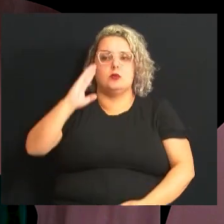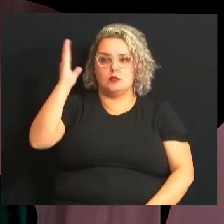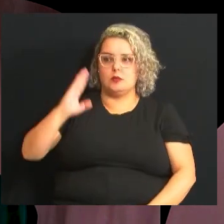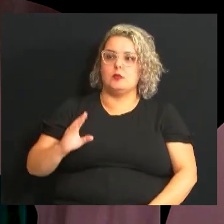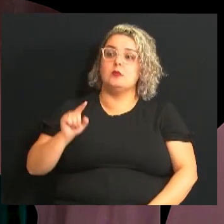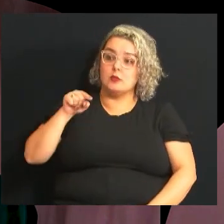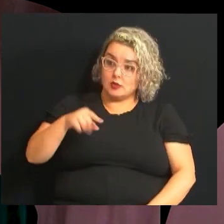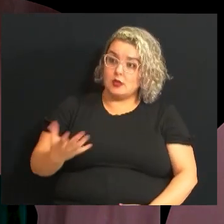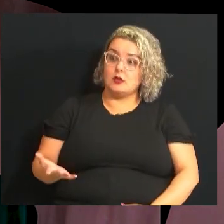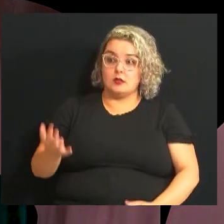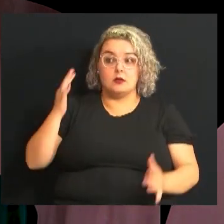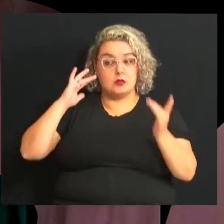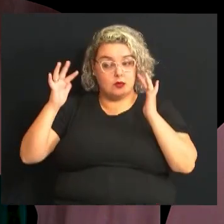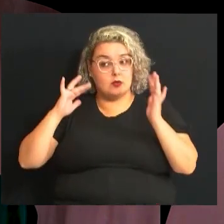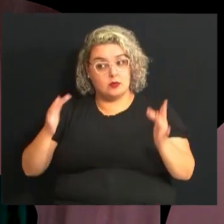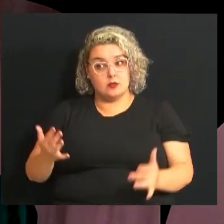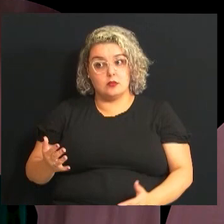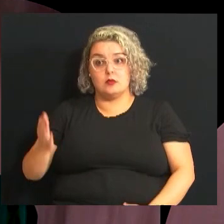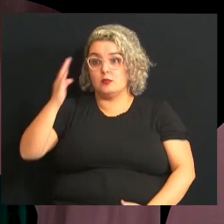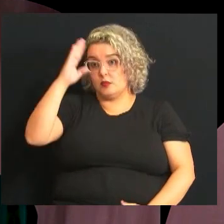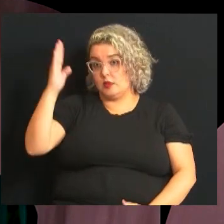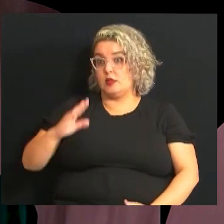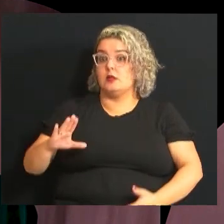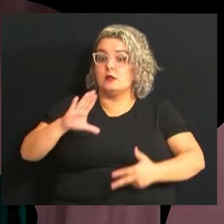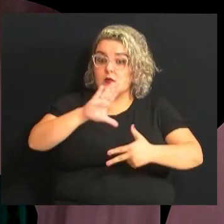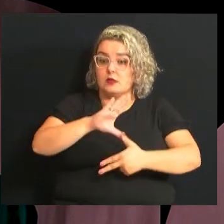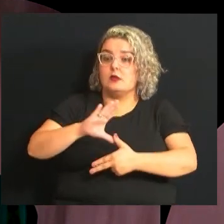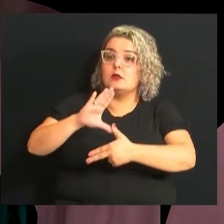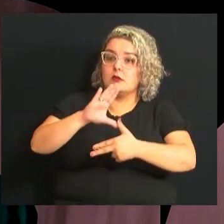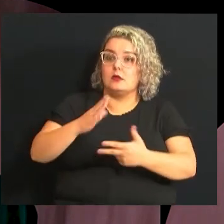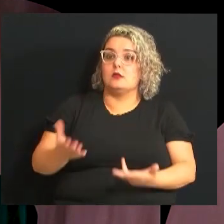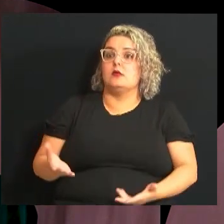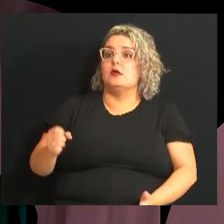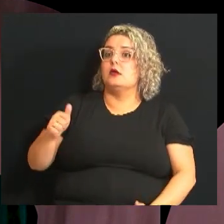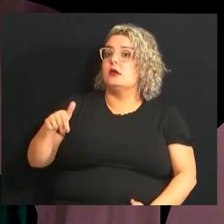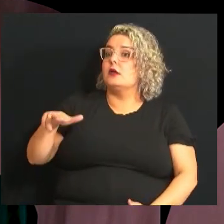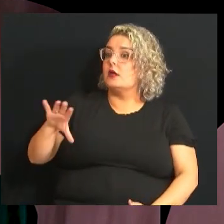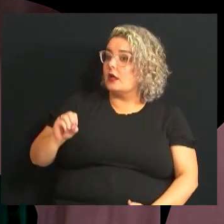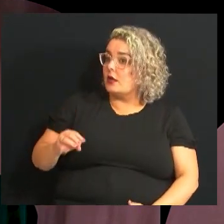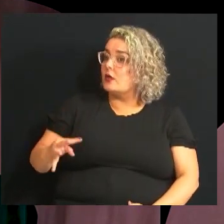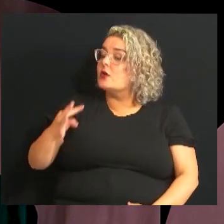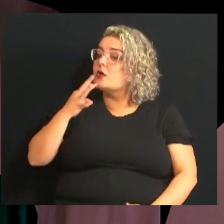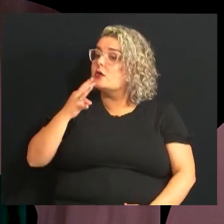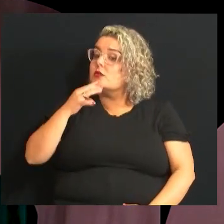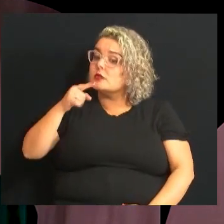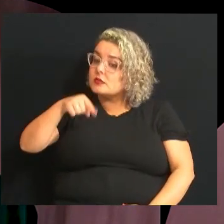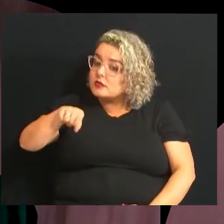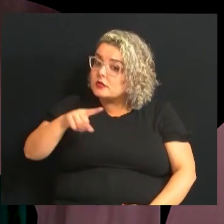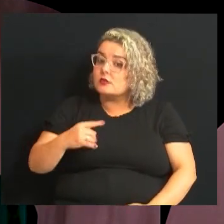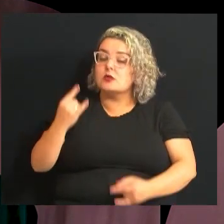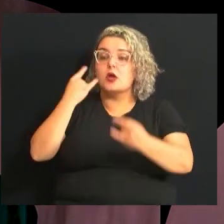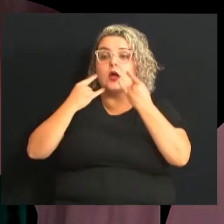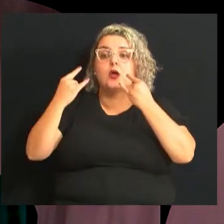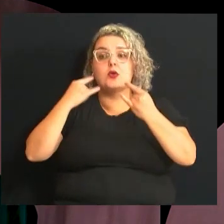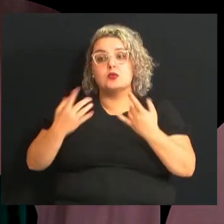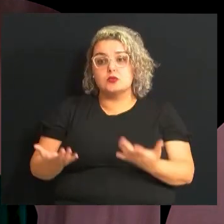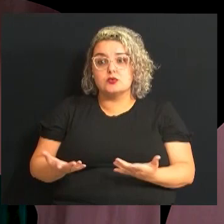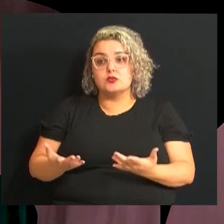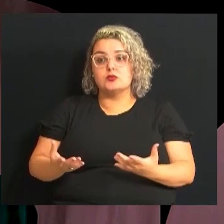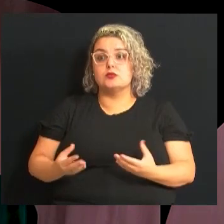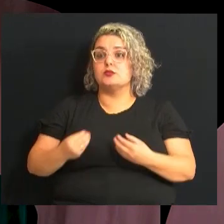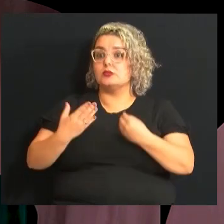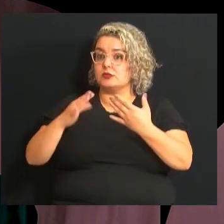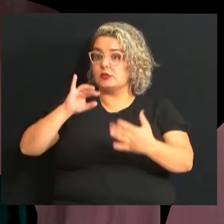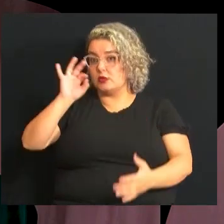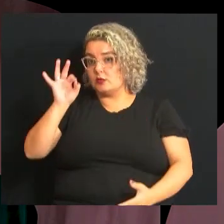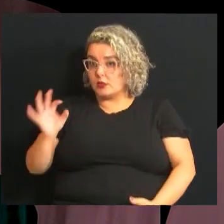de fato, proporcionar uma alimentação saudável para todo o Brasil. Mas esse é o nosso grande sonho, né? Na verdade, Brasil e América Latina. Saulo, quem